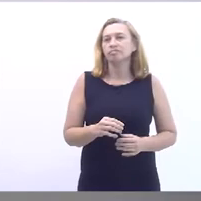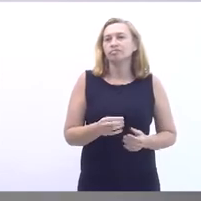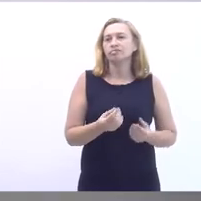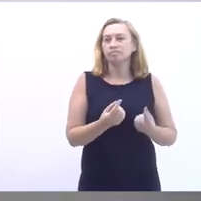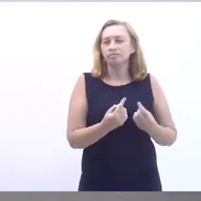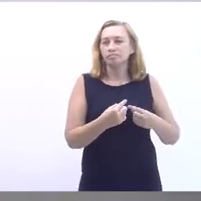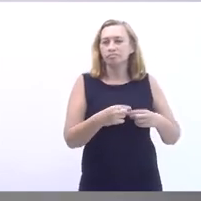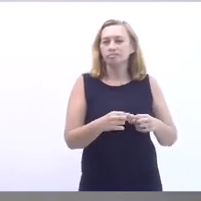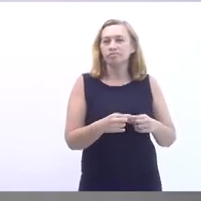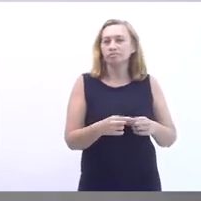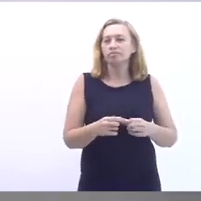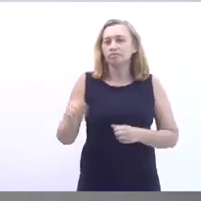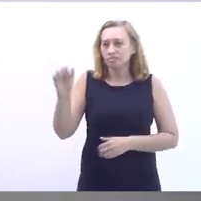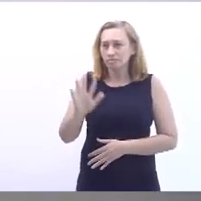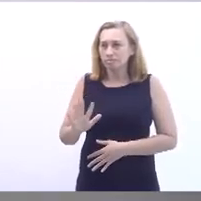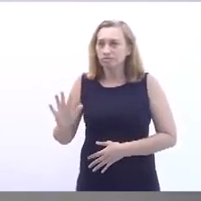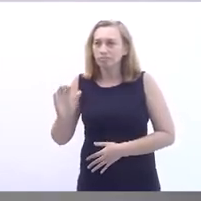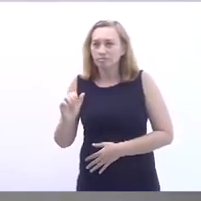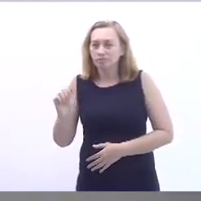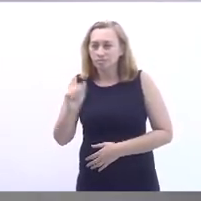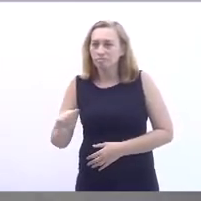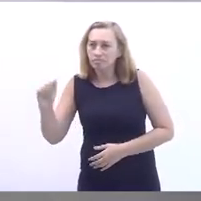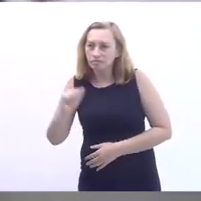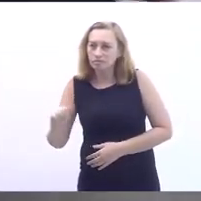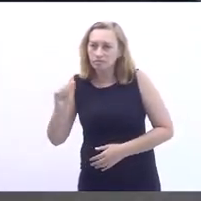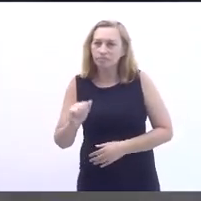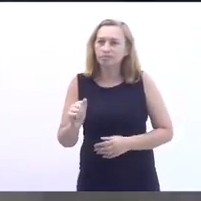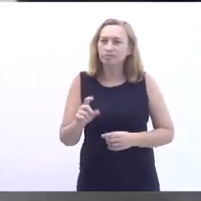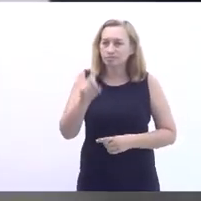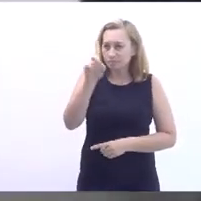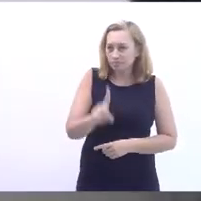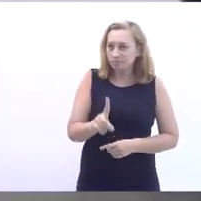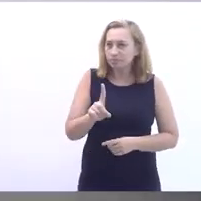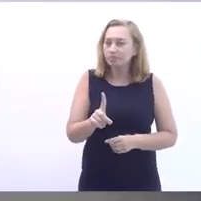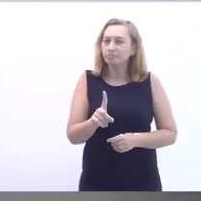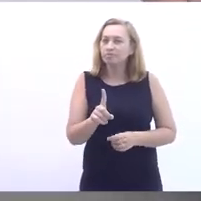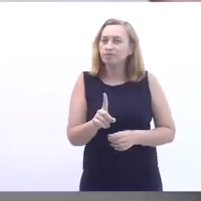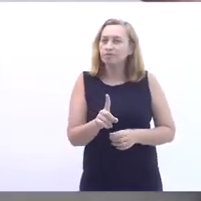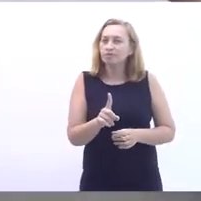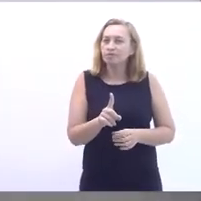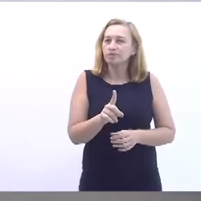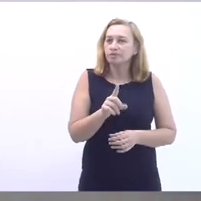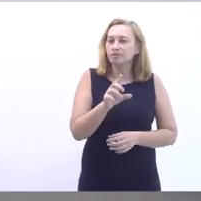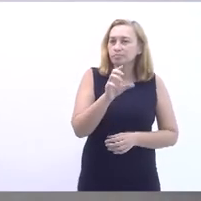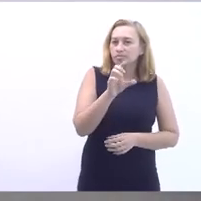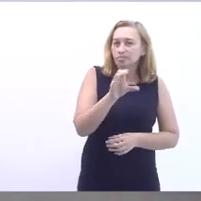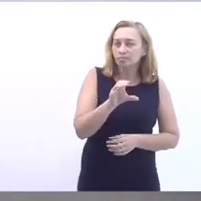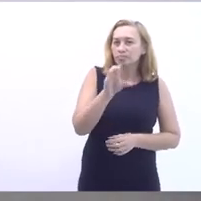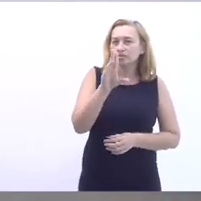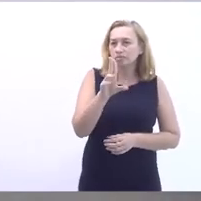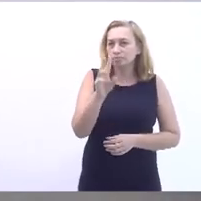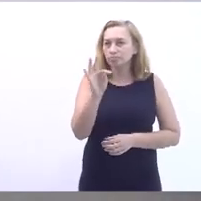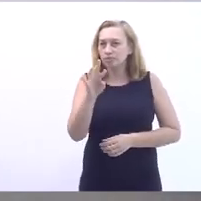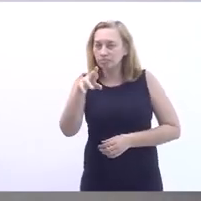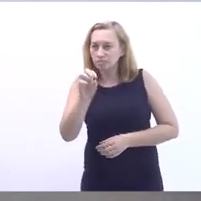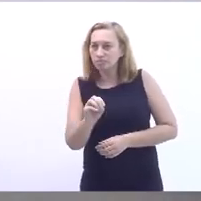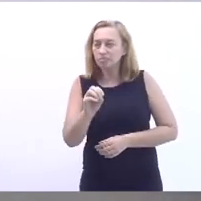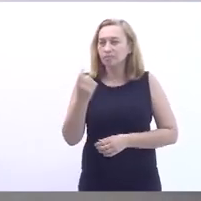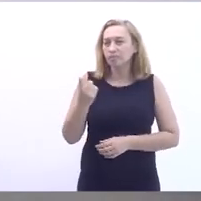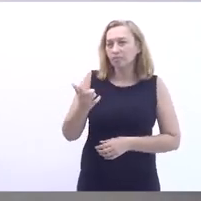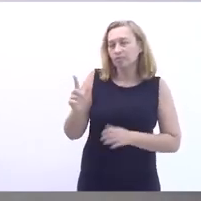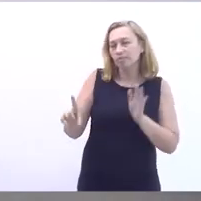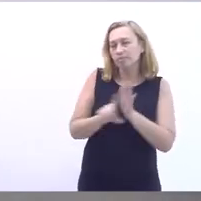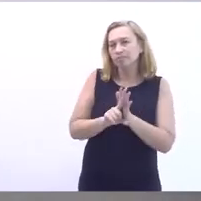pacífica porque Associação ainda tá pleiteando o direito de cultivo é muito importante essa lei do